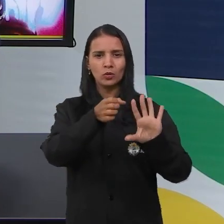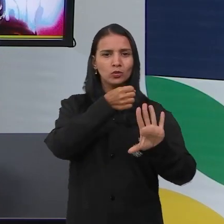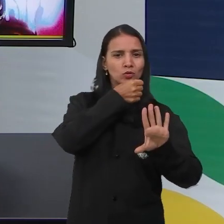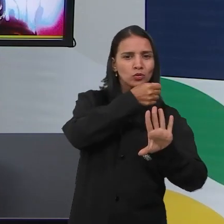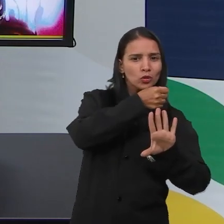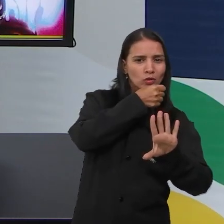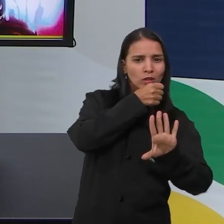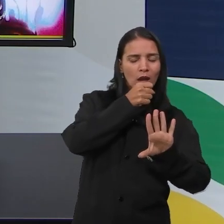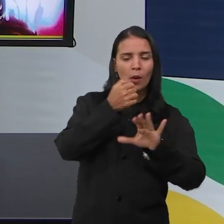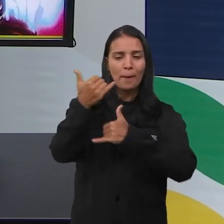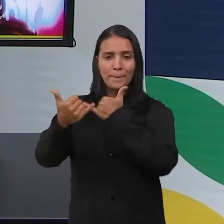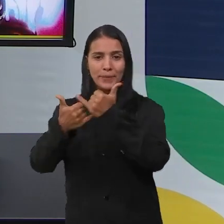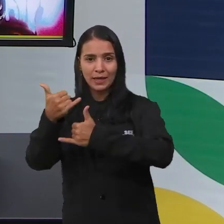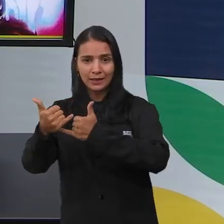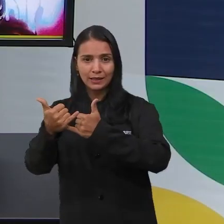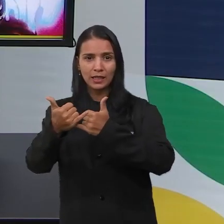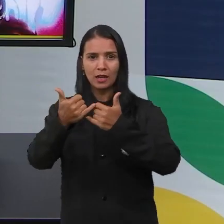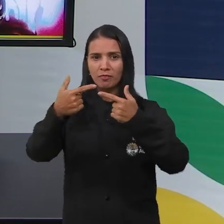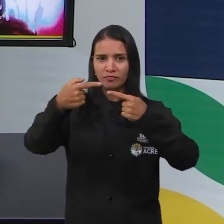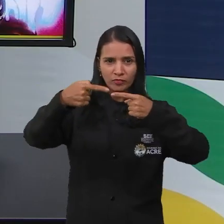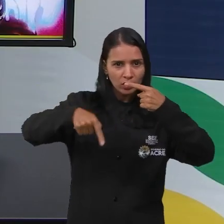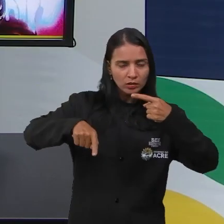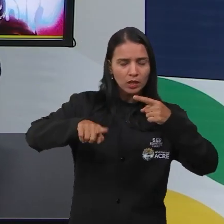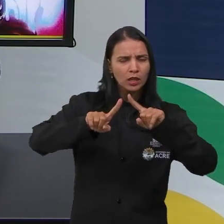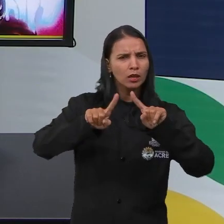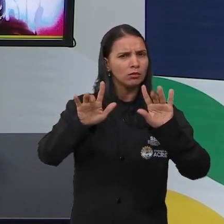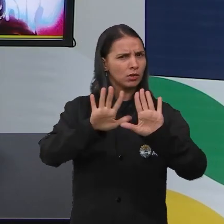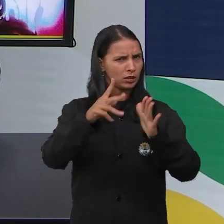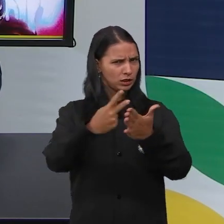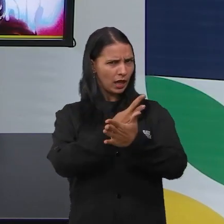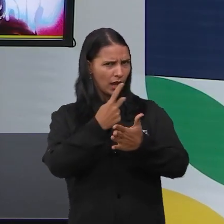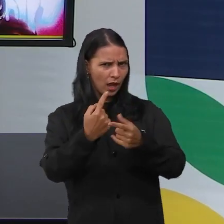base jornalística é o direcionamento para a construção de new